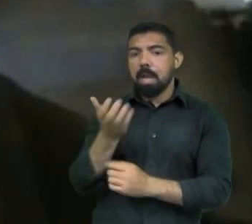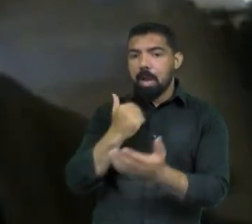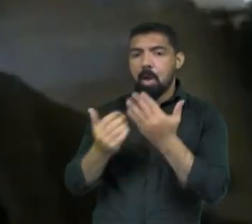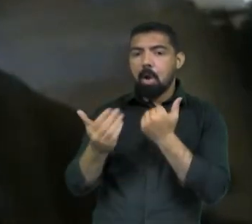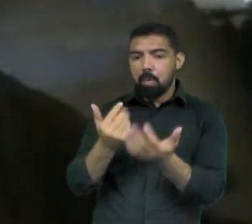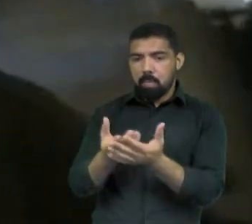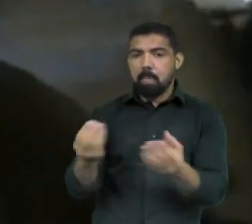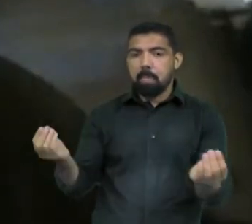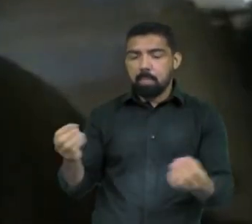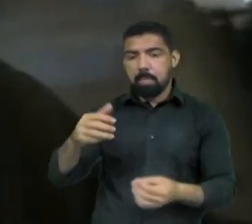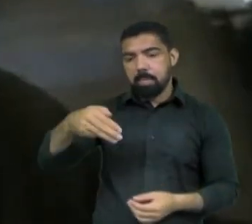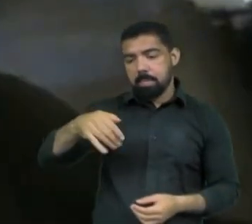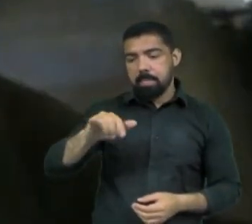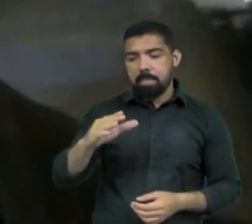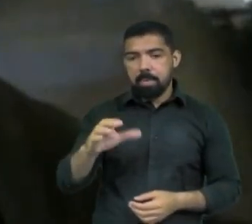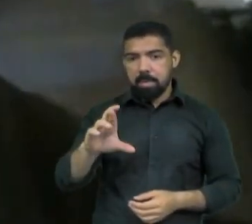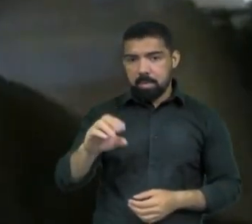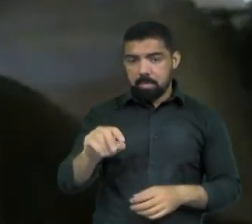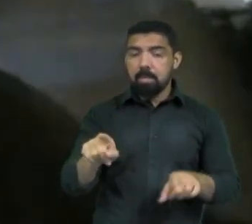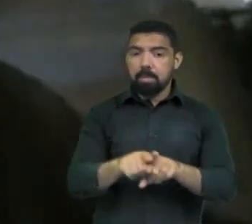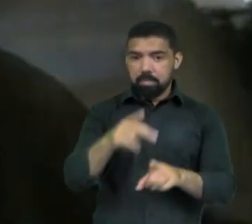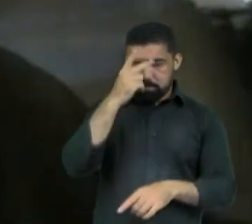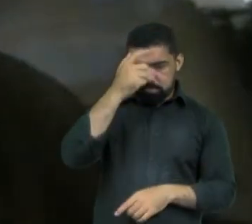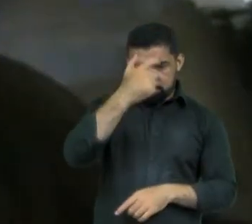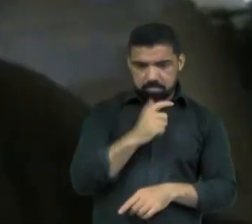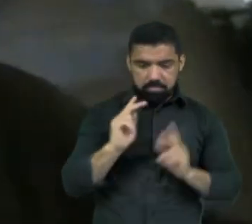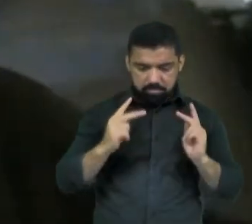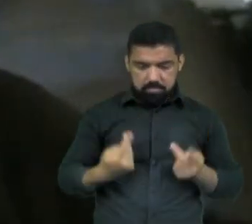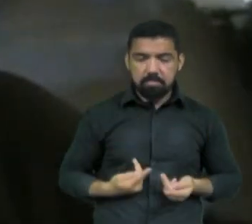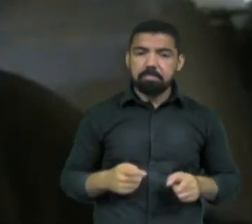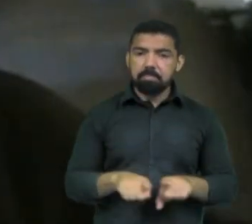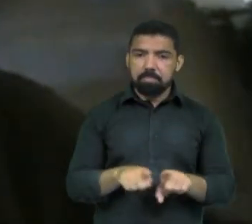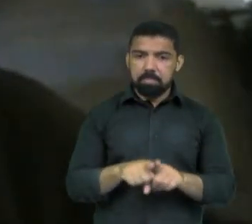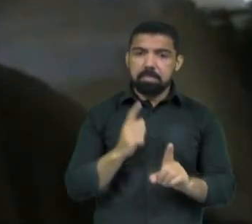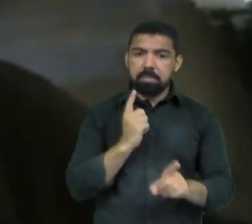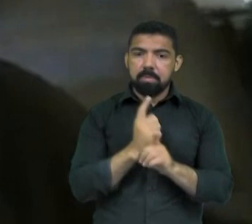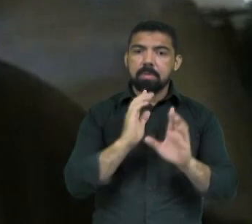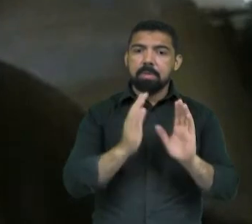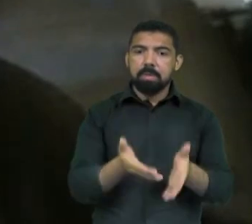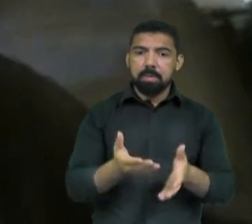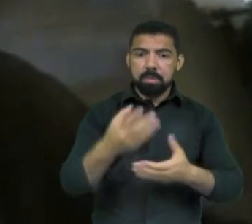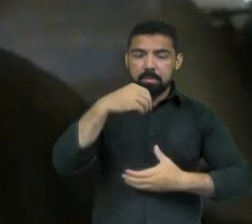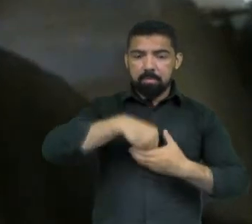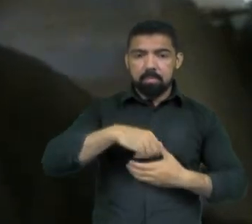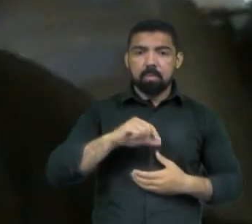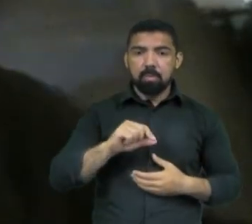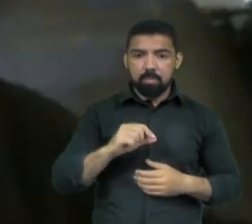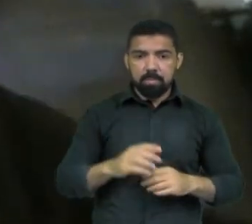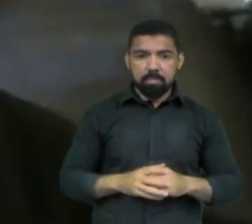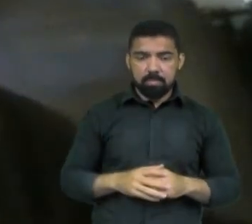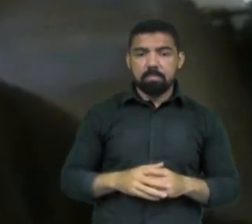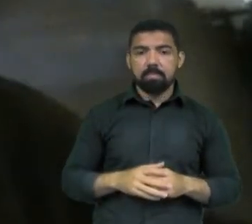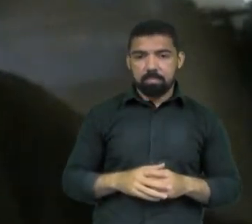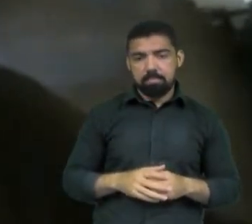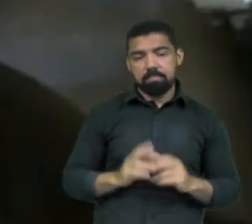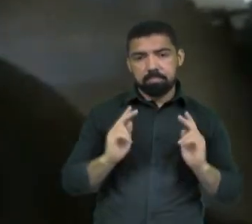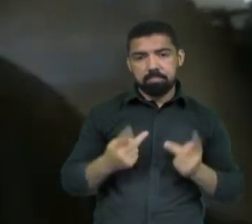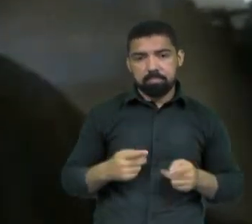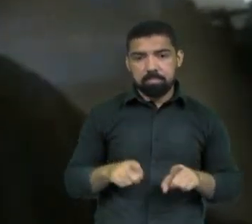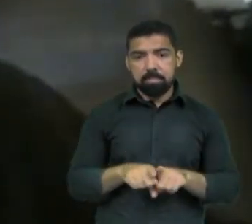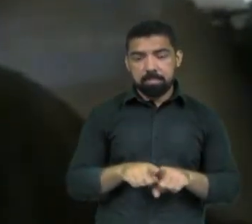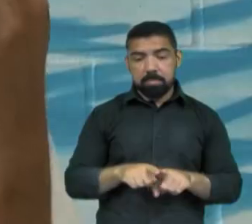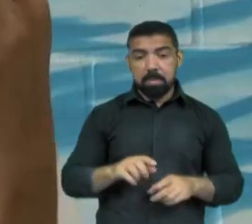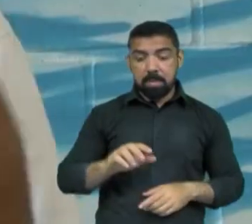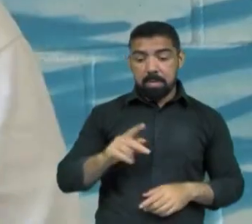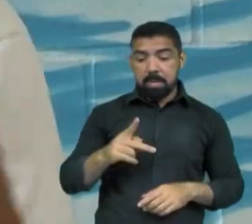de microplástico, inclusive o ser humano, né? Recentemente foi detectado microplástico na placenta humana e no cordão umbilical, além